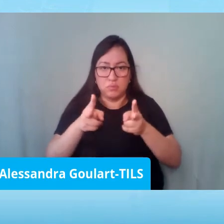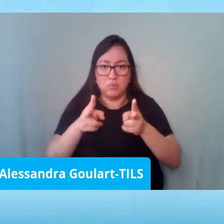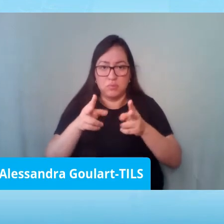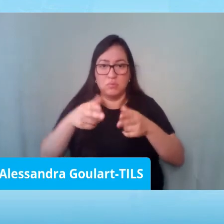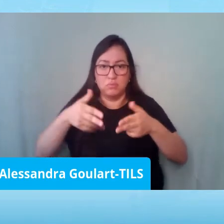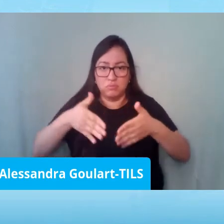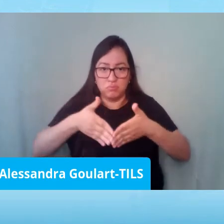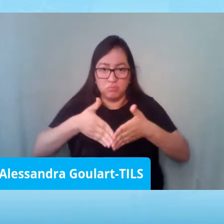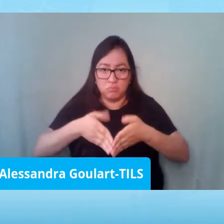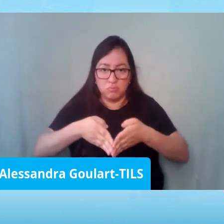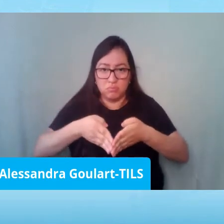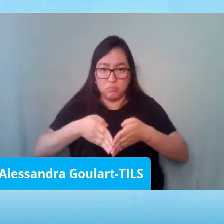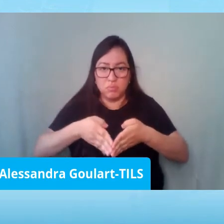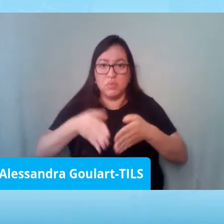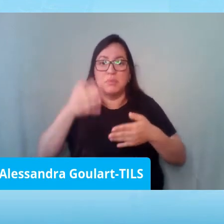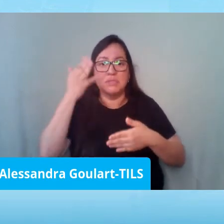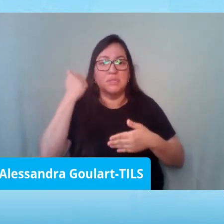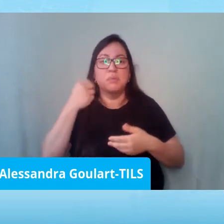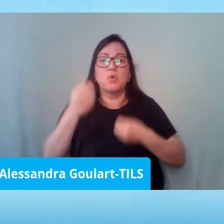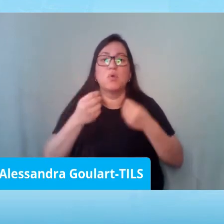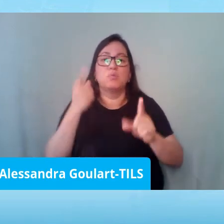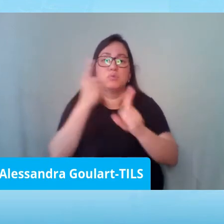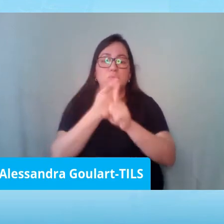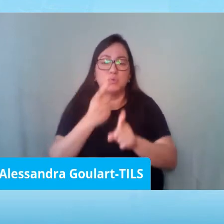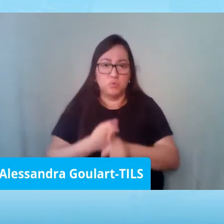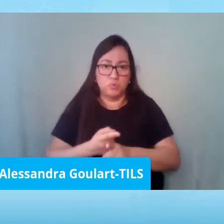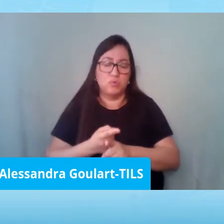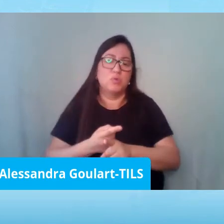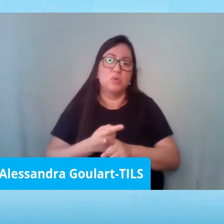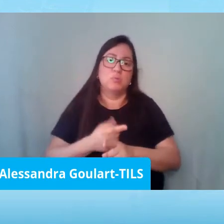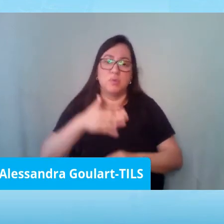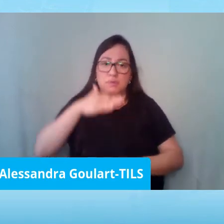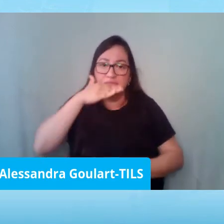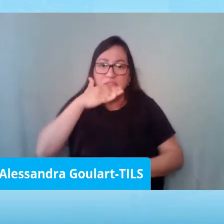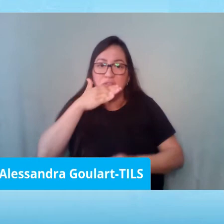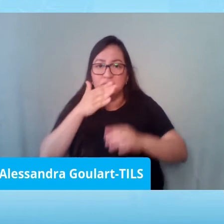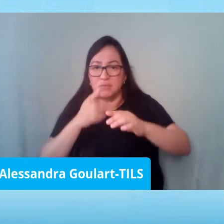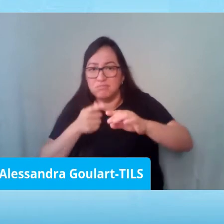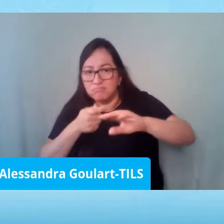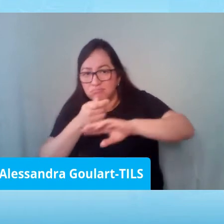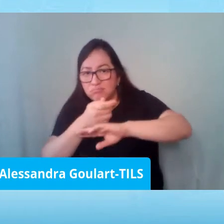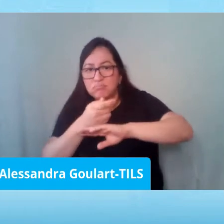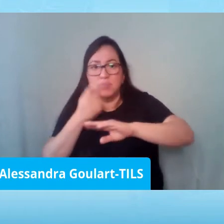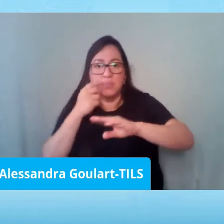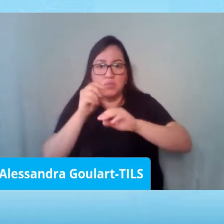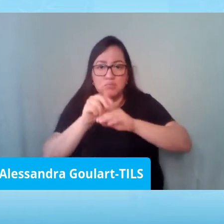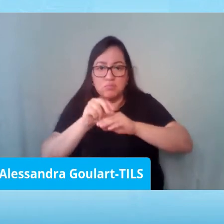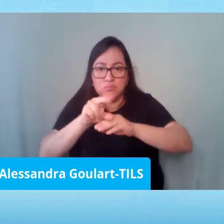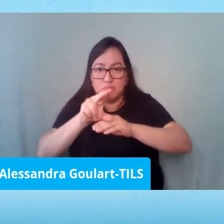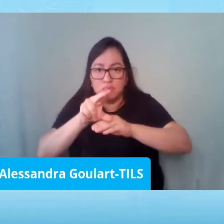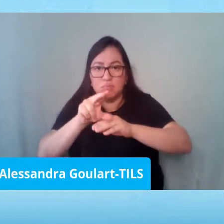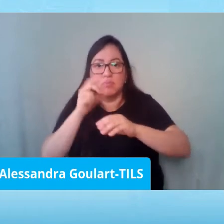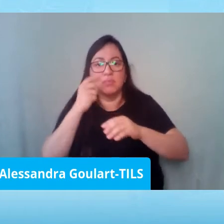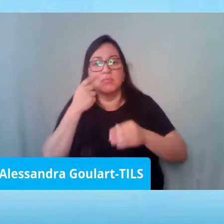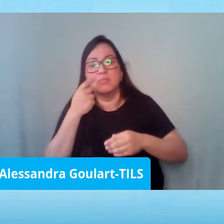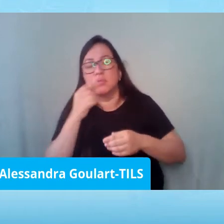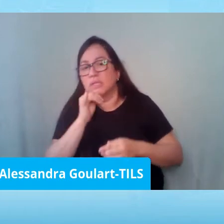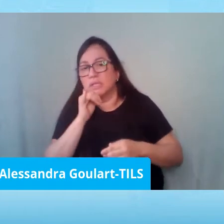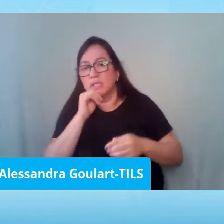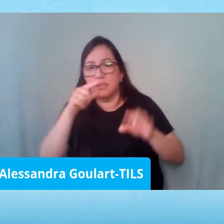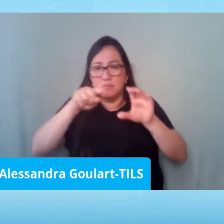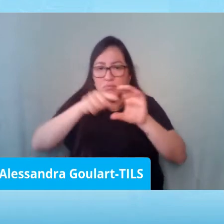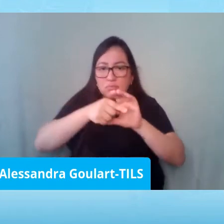protocolo. Né? Tem um protocolo que vai dizer se ela já tiver tido alguma alteração, a quantidade de tempo diminui,